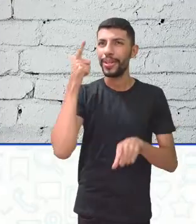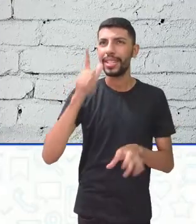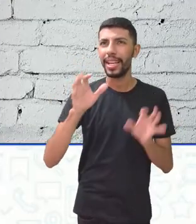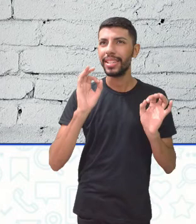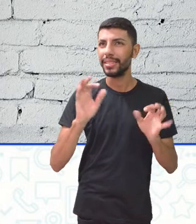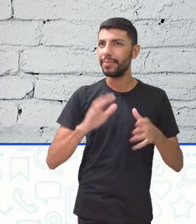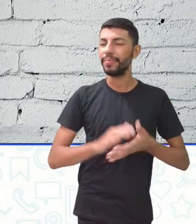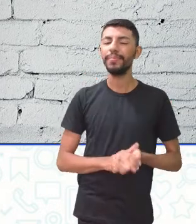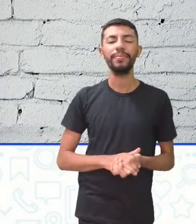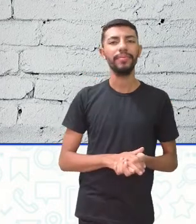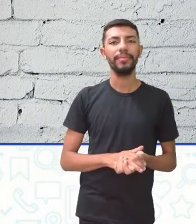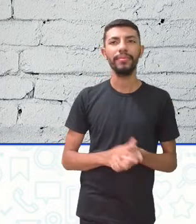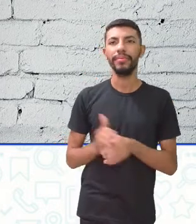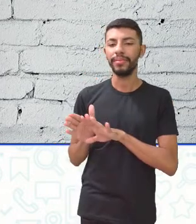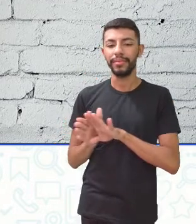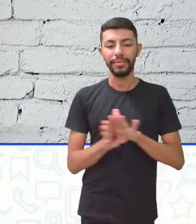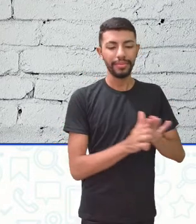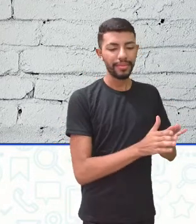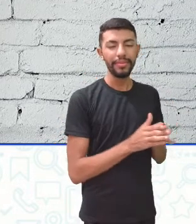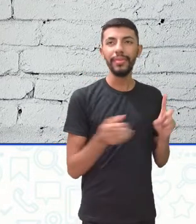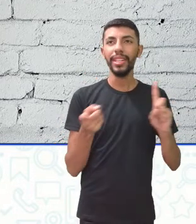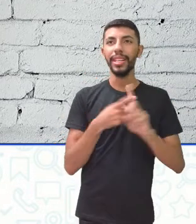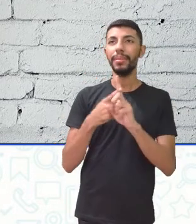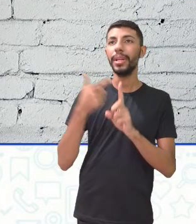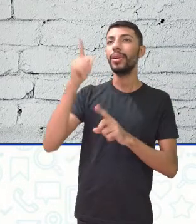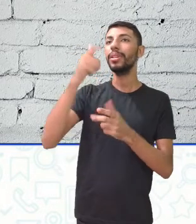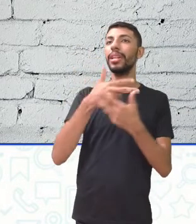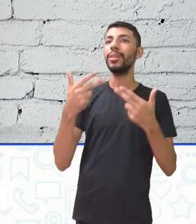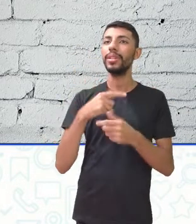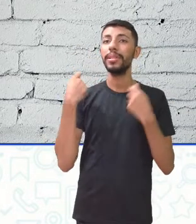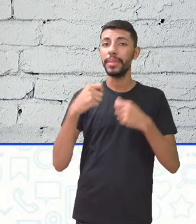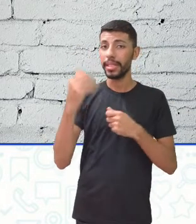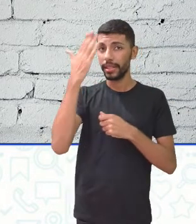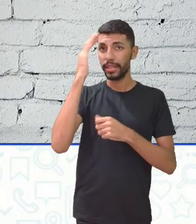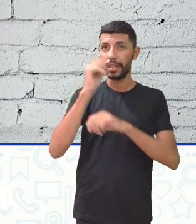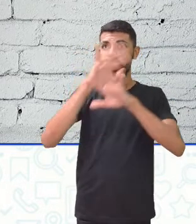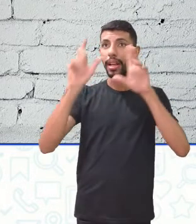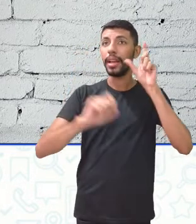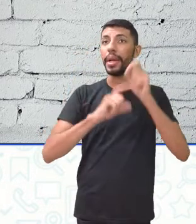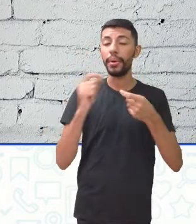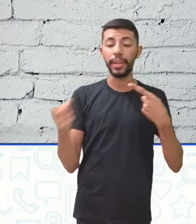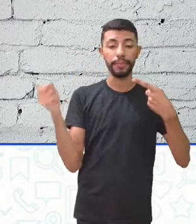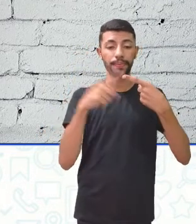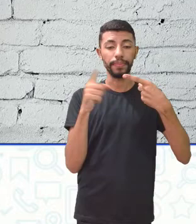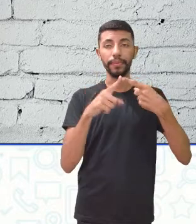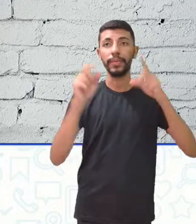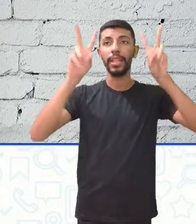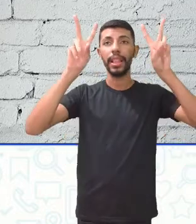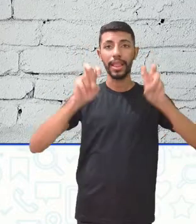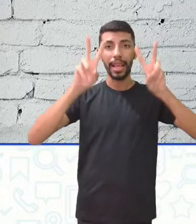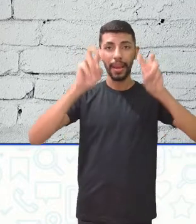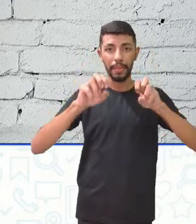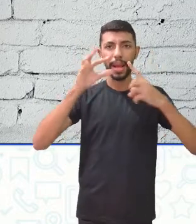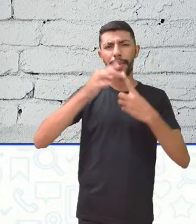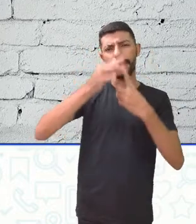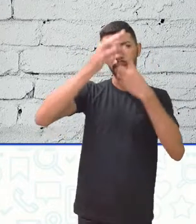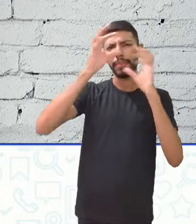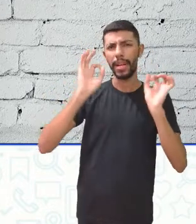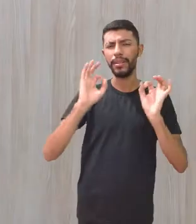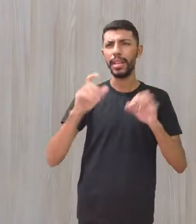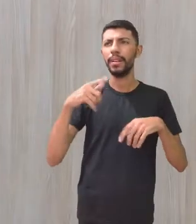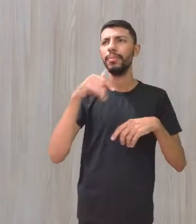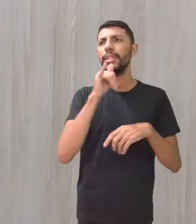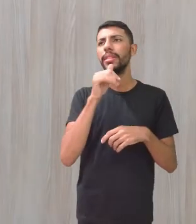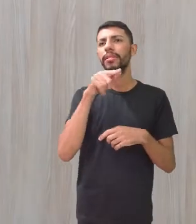precisa levar em consideração quando faz um cartaz, minha gente, existem o tema, que é um dos pontos principais, né? Então, se você vai fazer